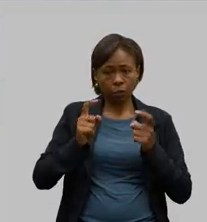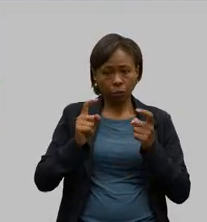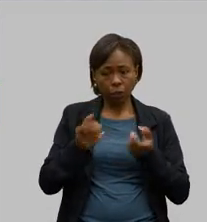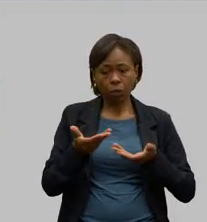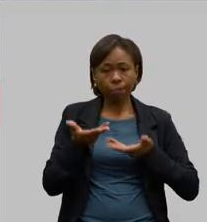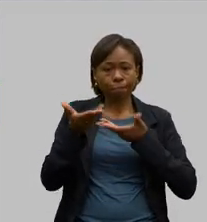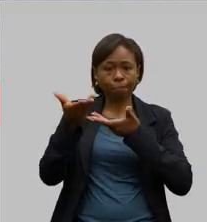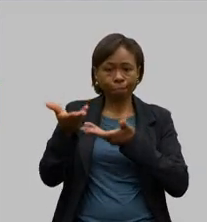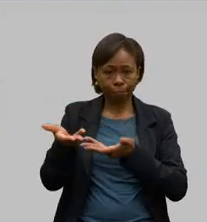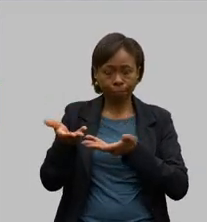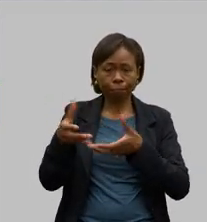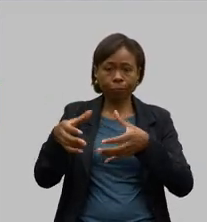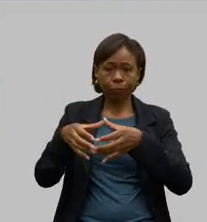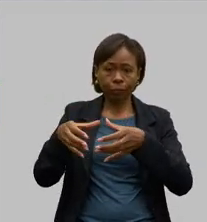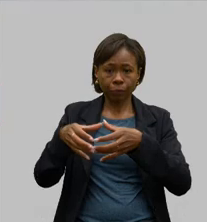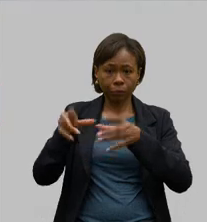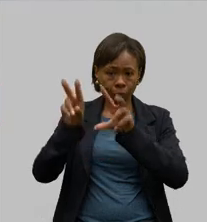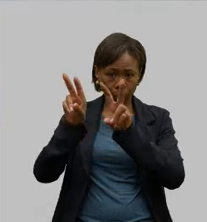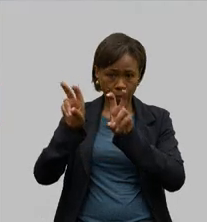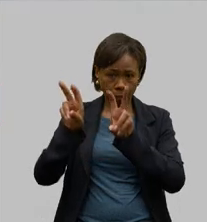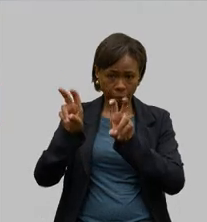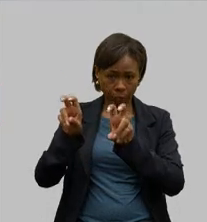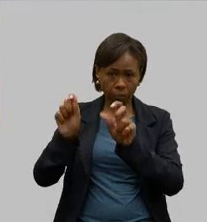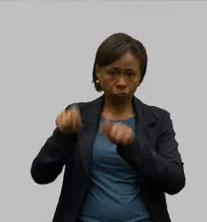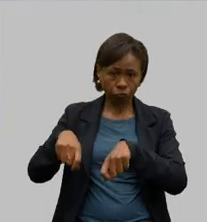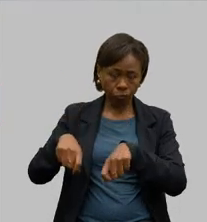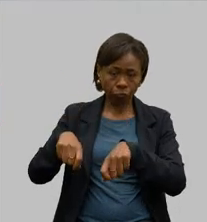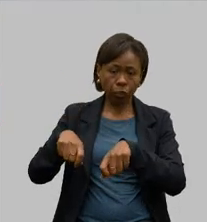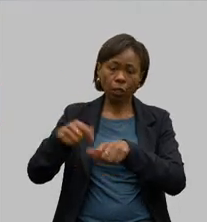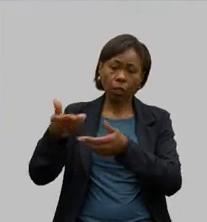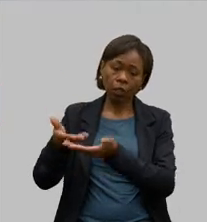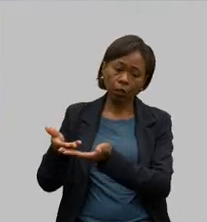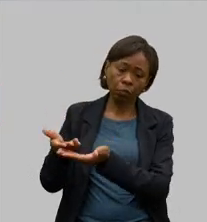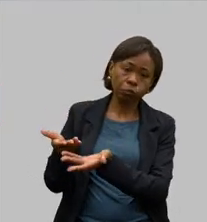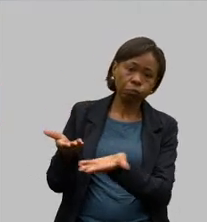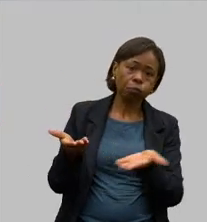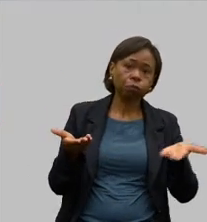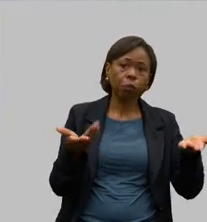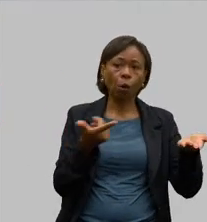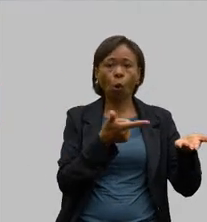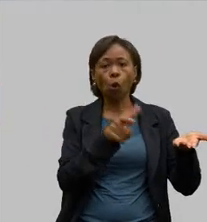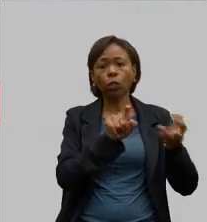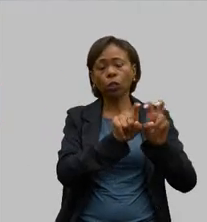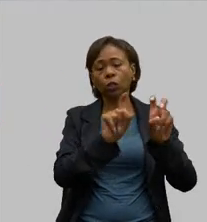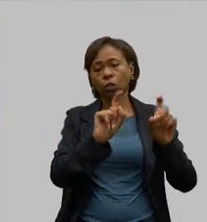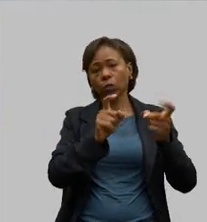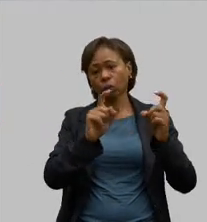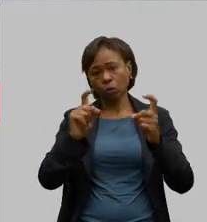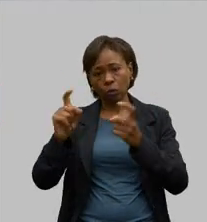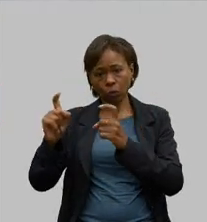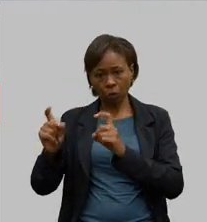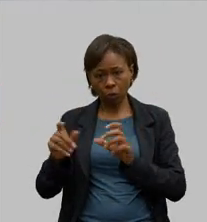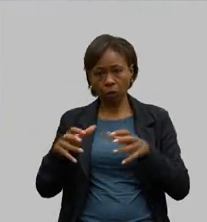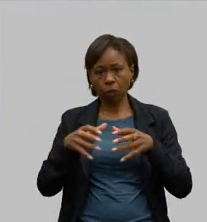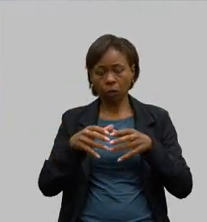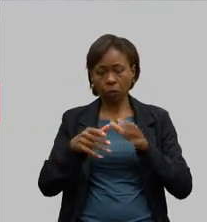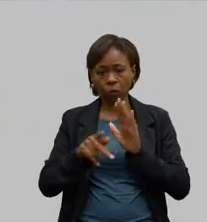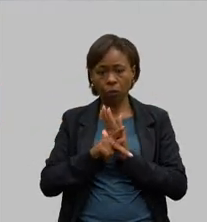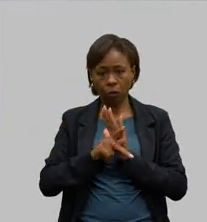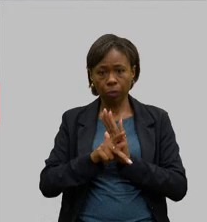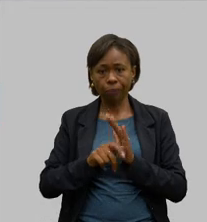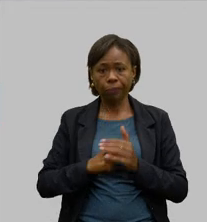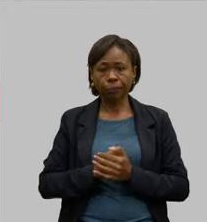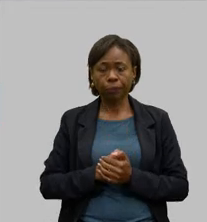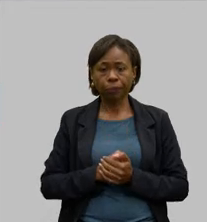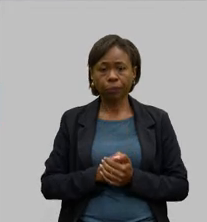comissão temática competente e serão apreciados as reuniões Ordinárias das comissões considerações